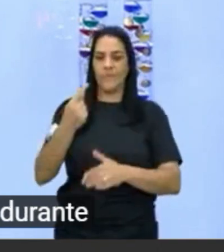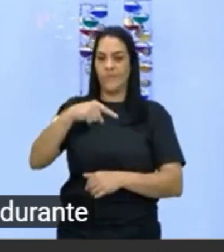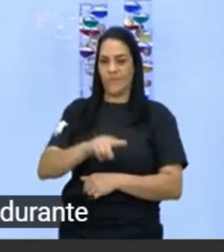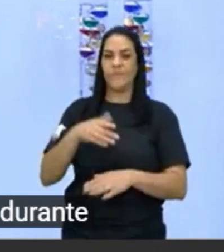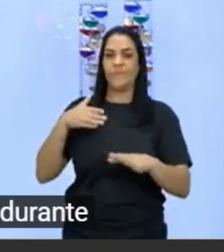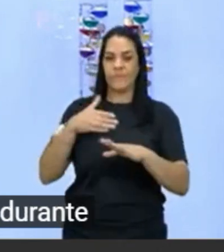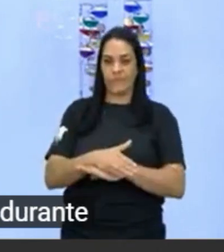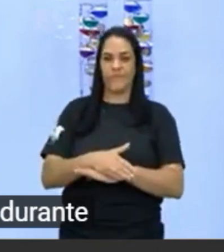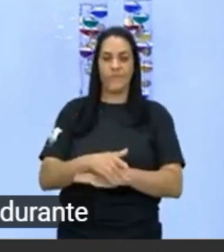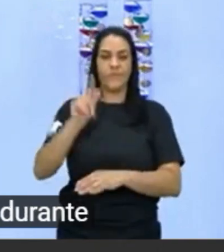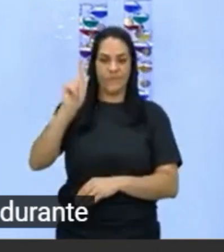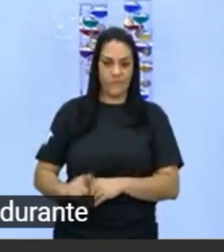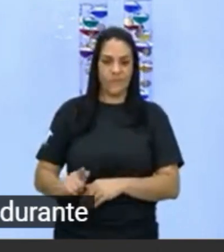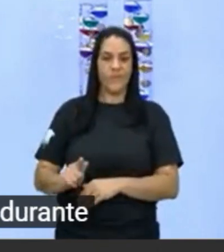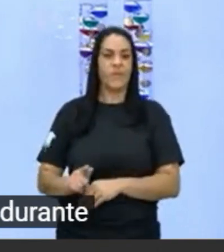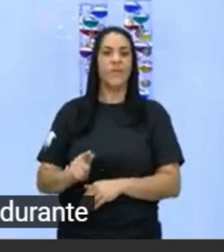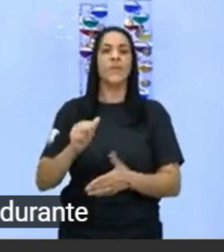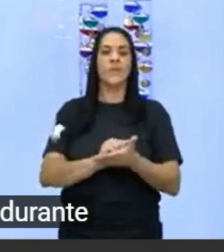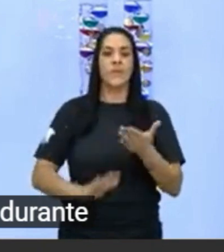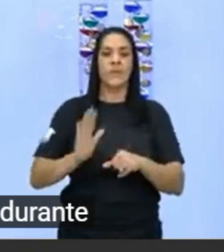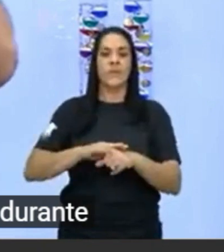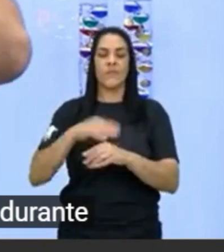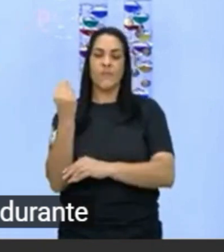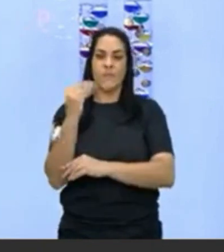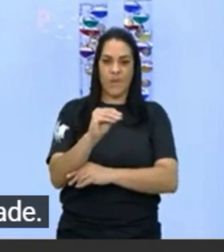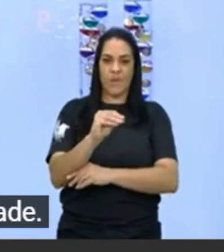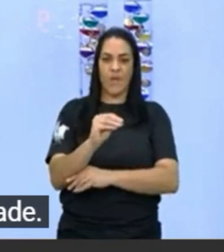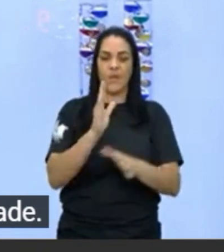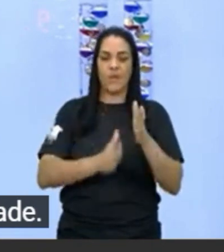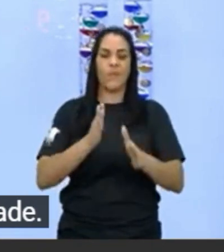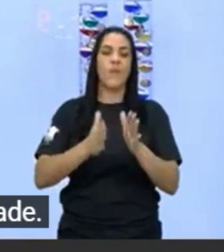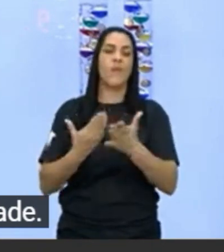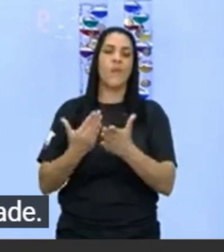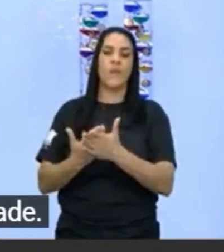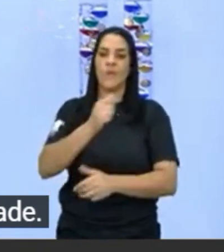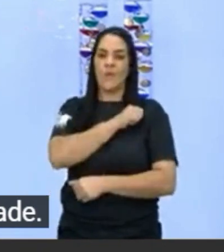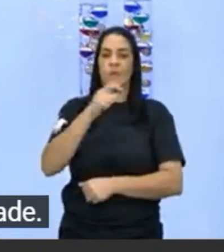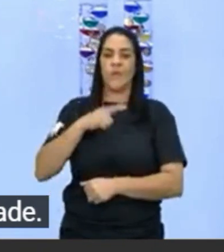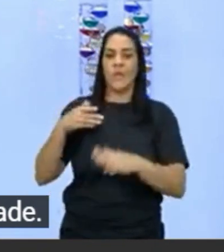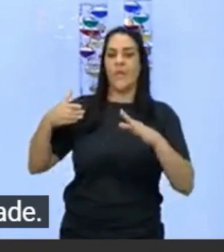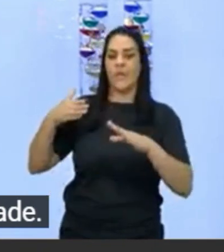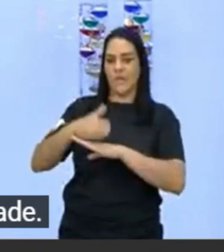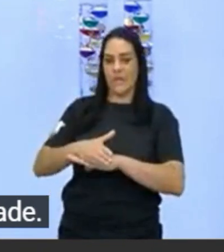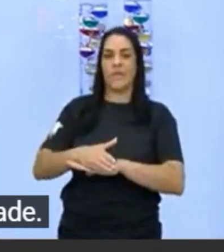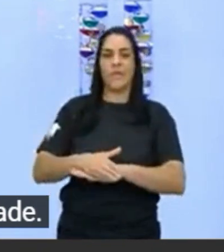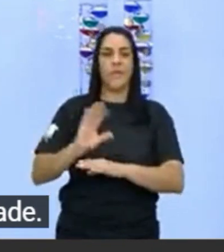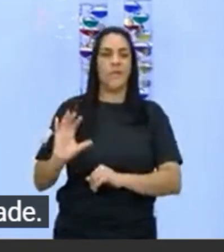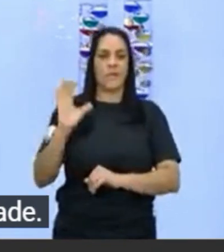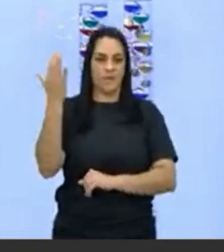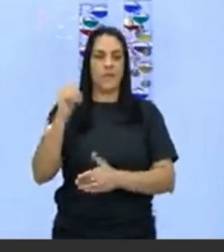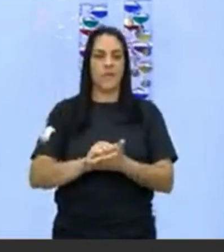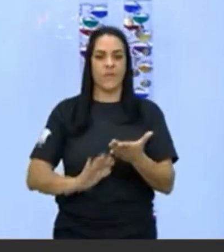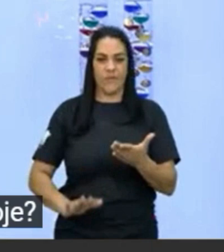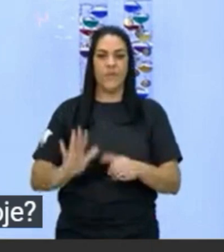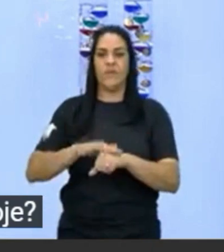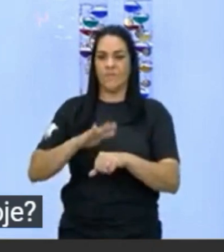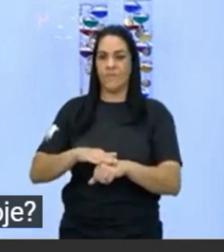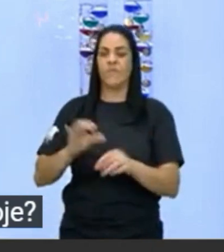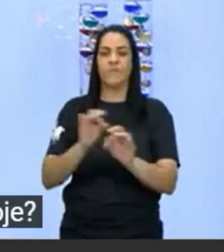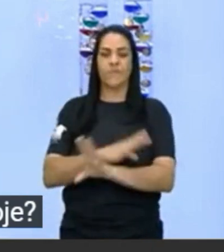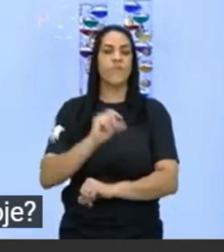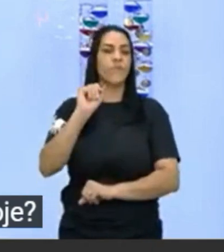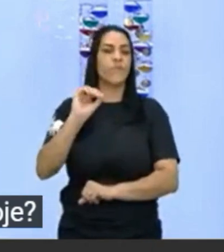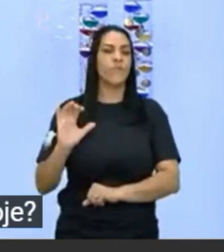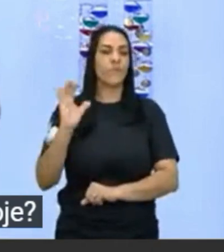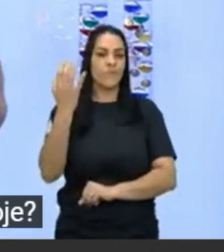aula, você vai entrar lá no gerenciador de tarefas e fazer a postagem. E durante a aula, o aluno vai ter que entrar e realizar essa atividade. Ou